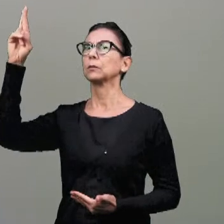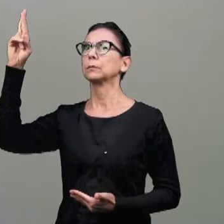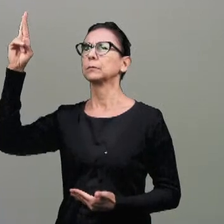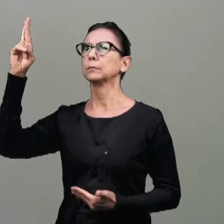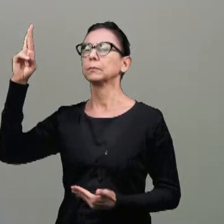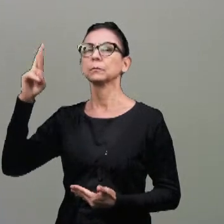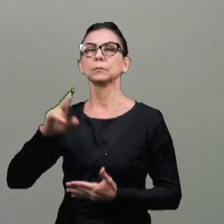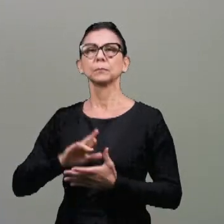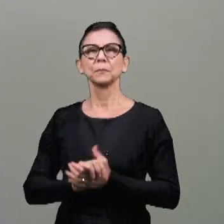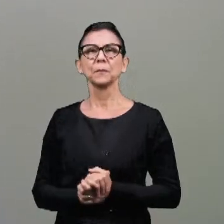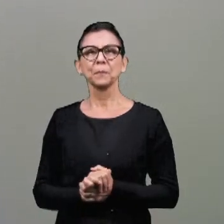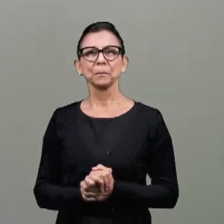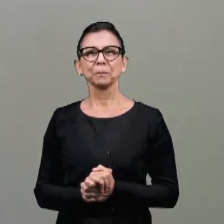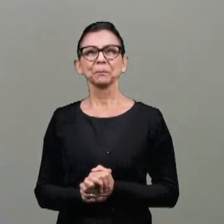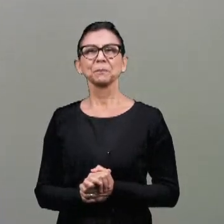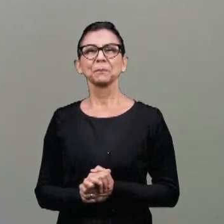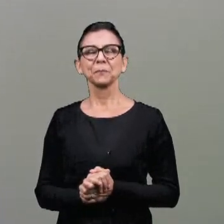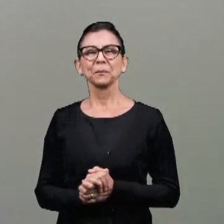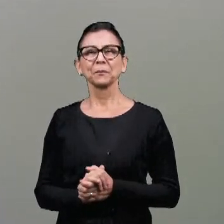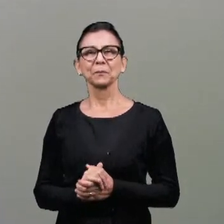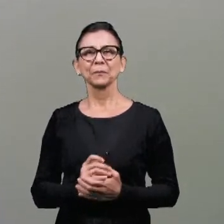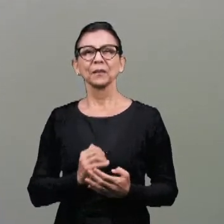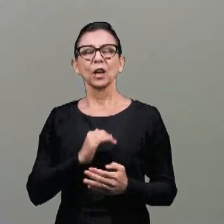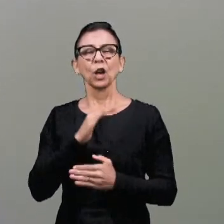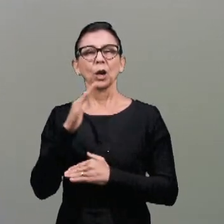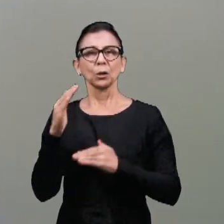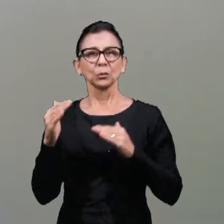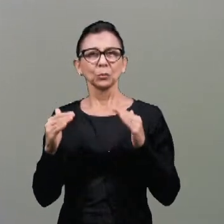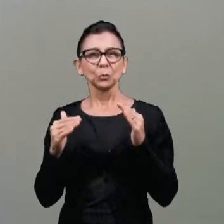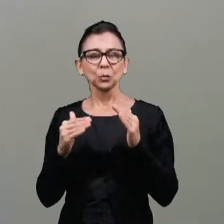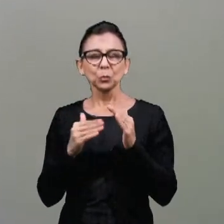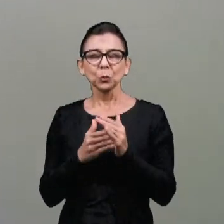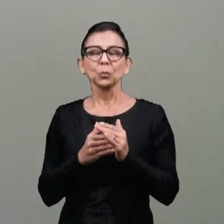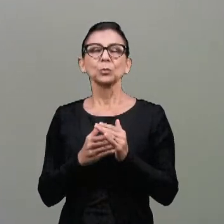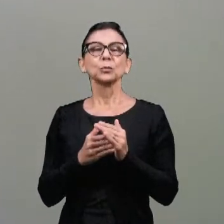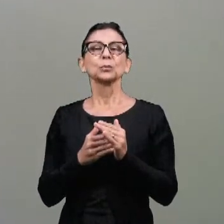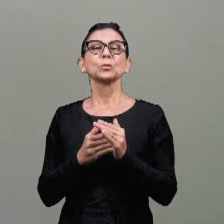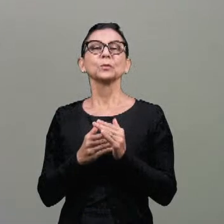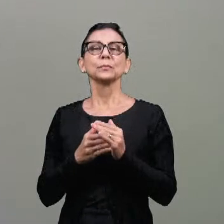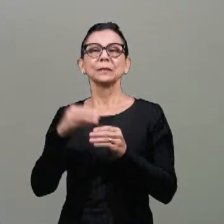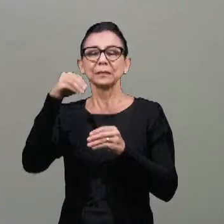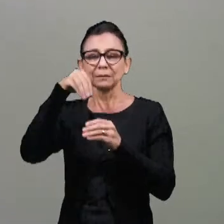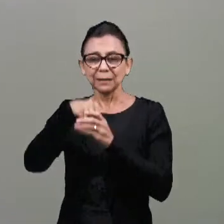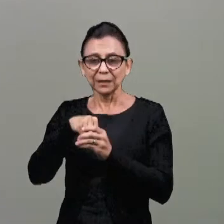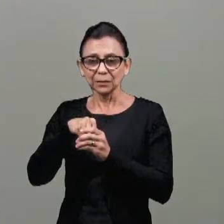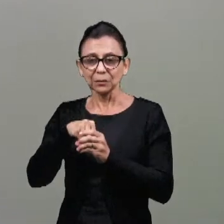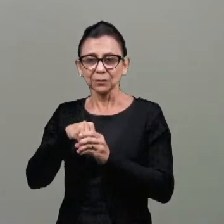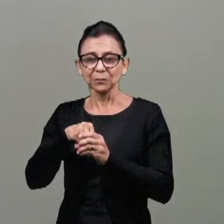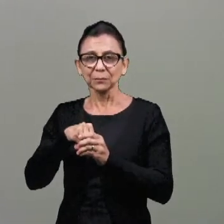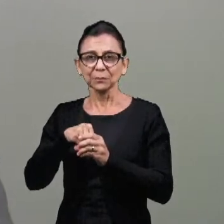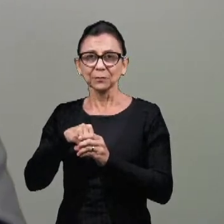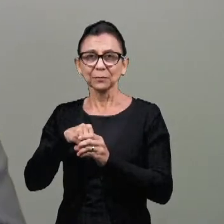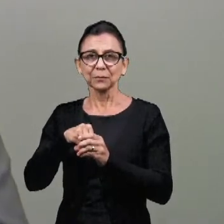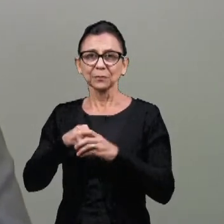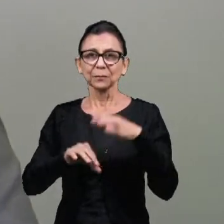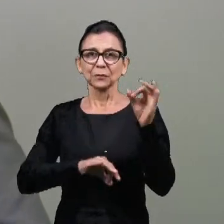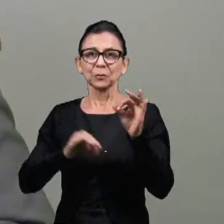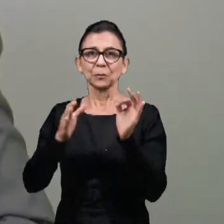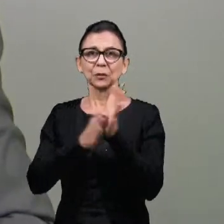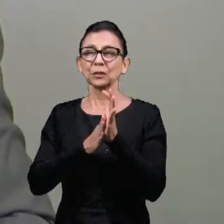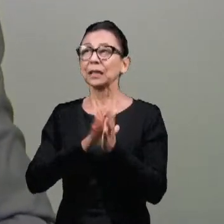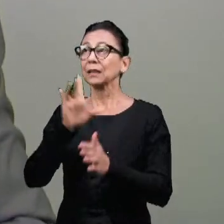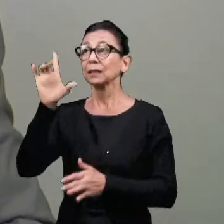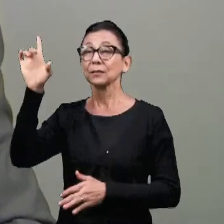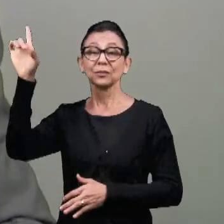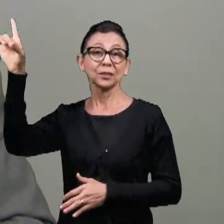os aspectos da vida, eles concorrem no projeto de Deus. Quer dizer, é o que acabou de ser contado aqui, algo